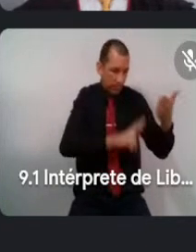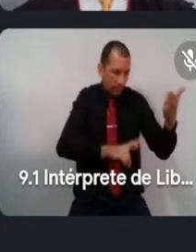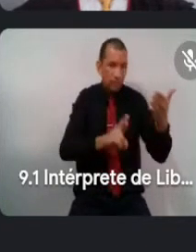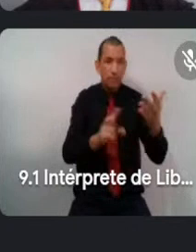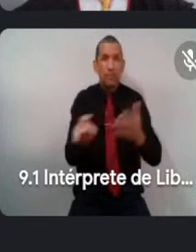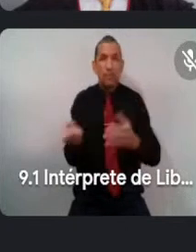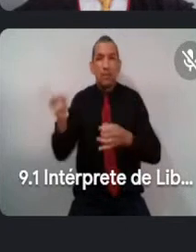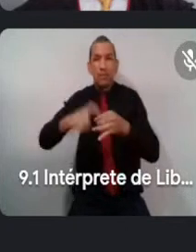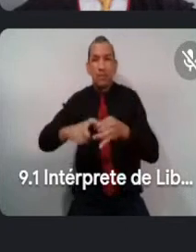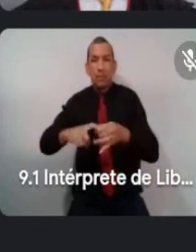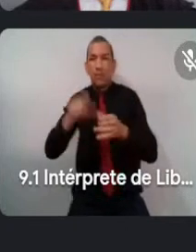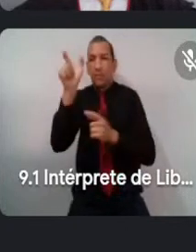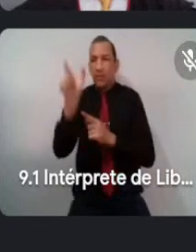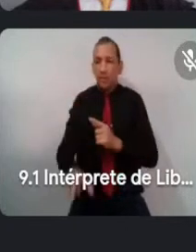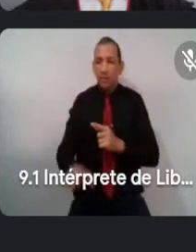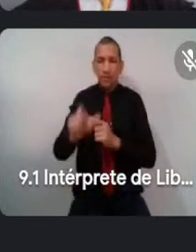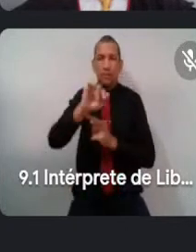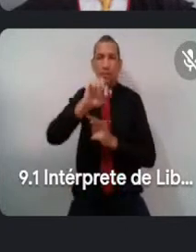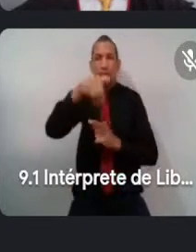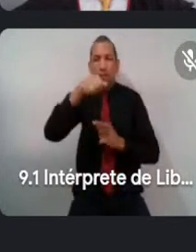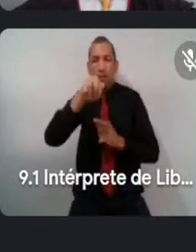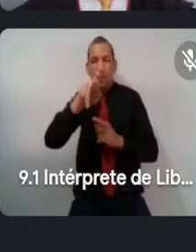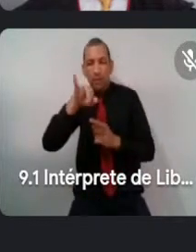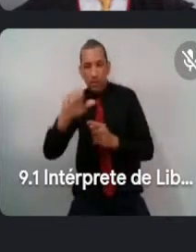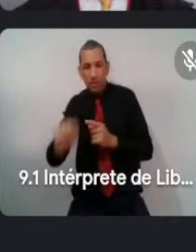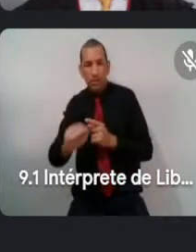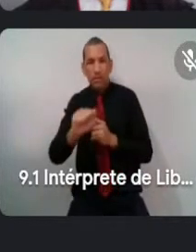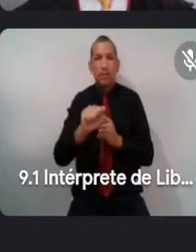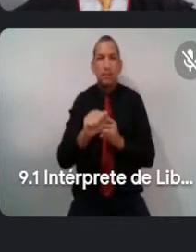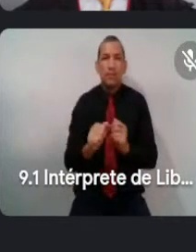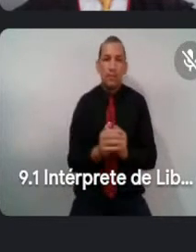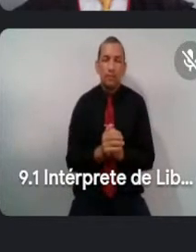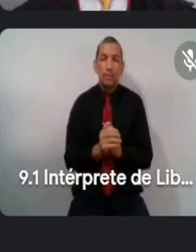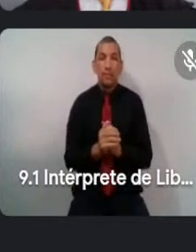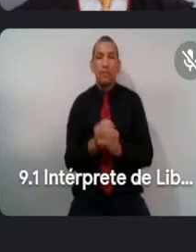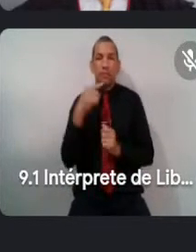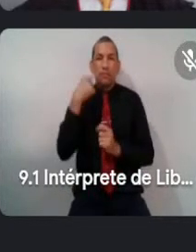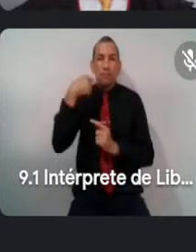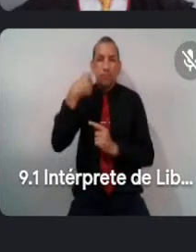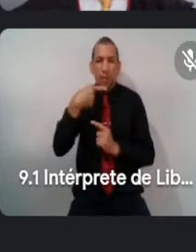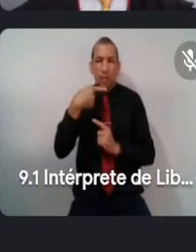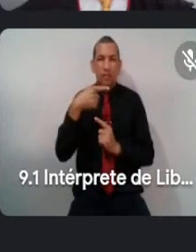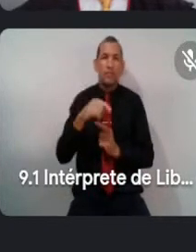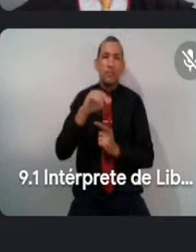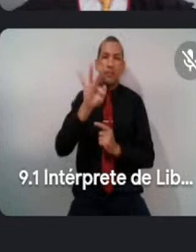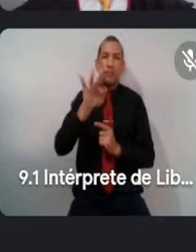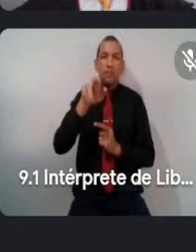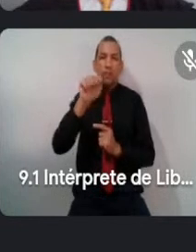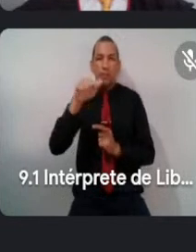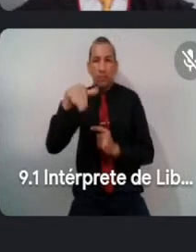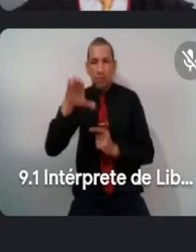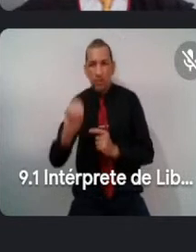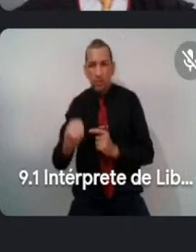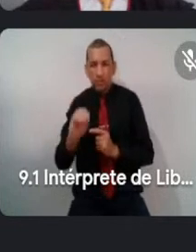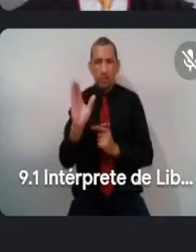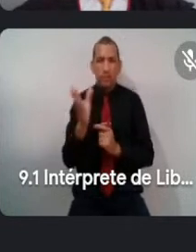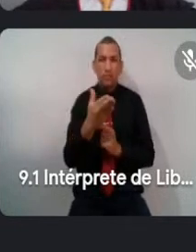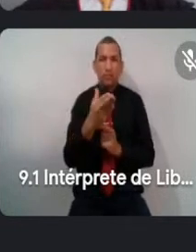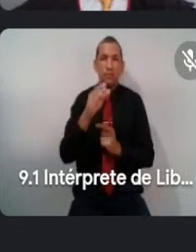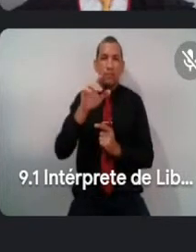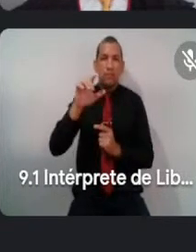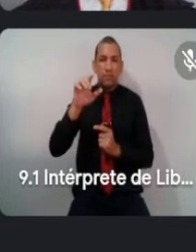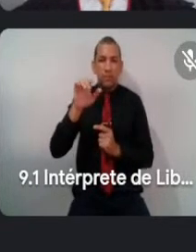recorrente Maria Jesus Ribeiro da Silva Mendes o advogado Dr Francisco Ricardo